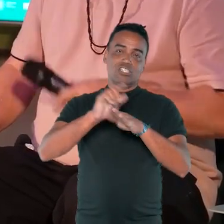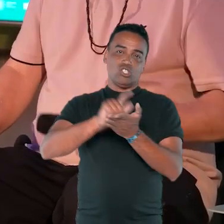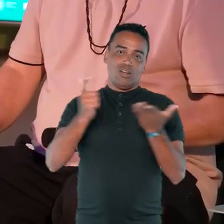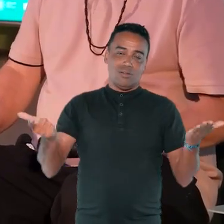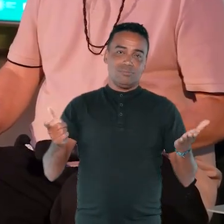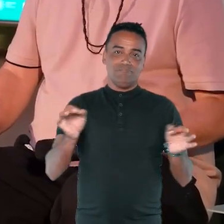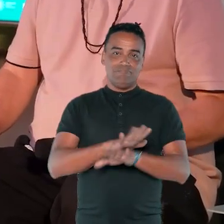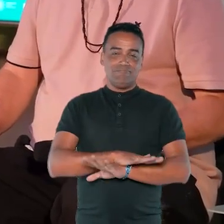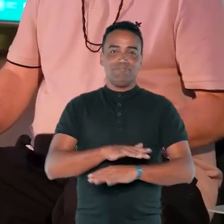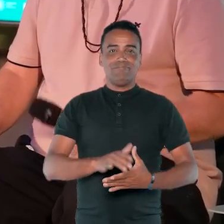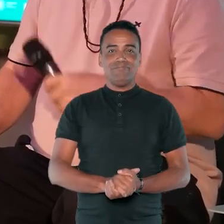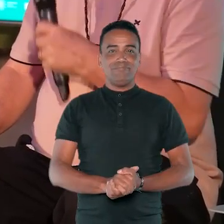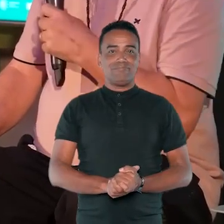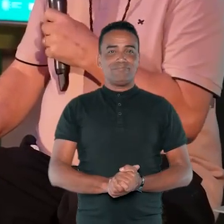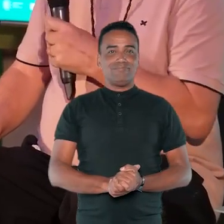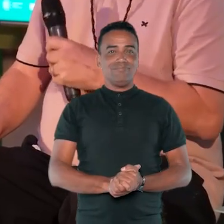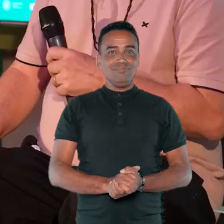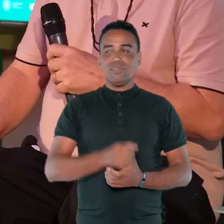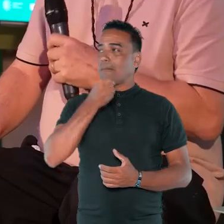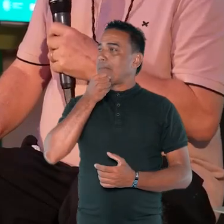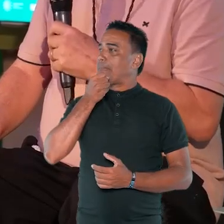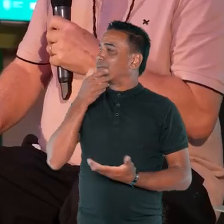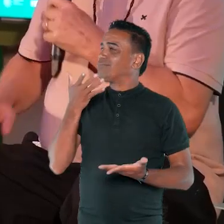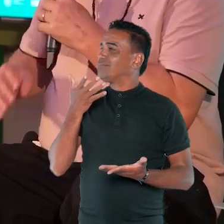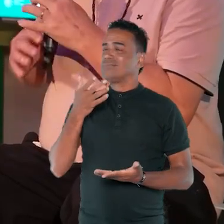falei. Mas eu não tenho som. Não tem som? É estratégia.